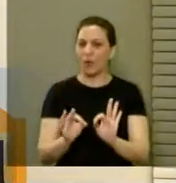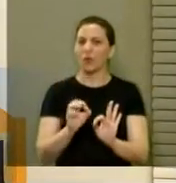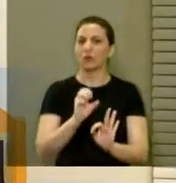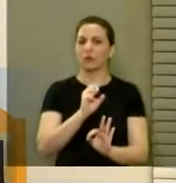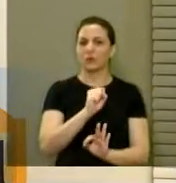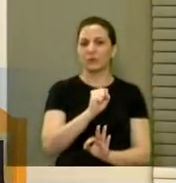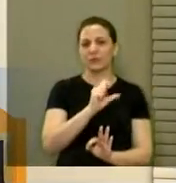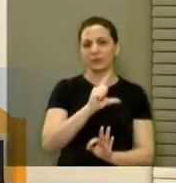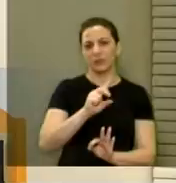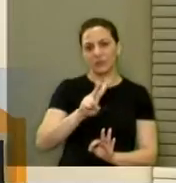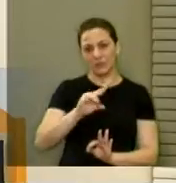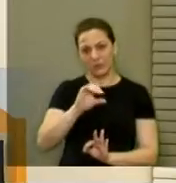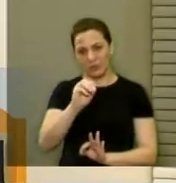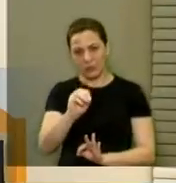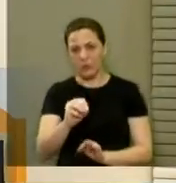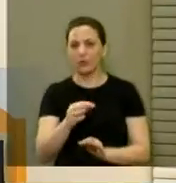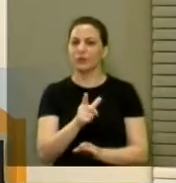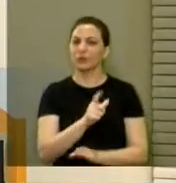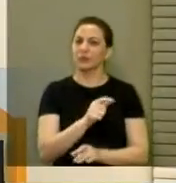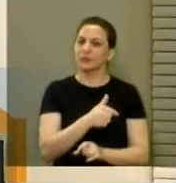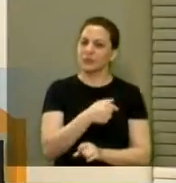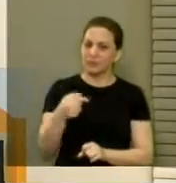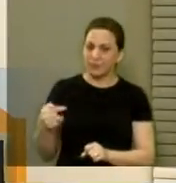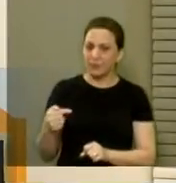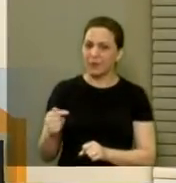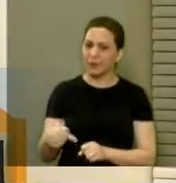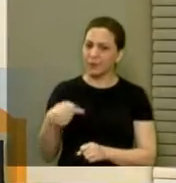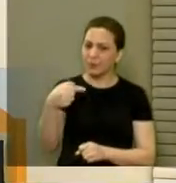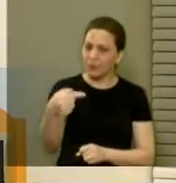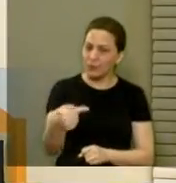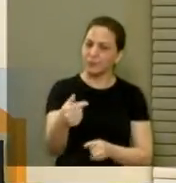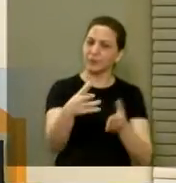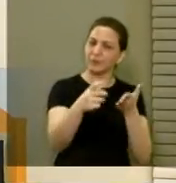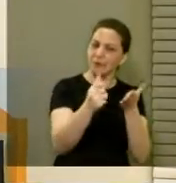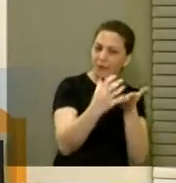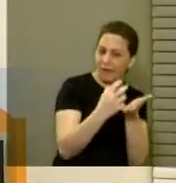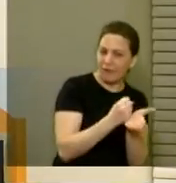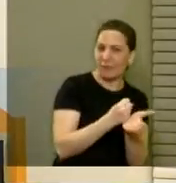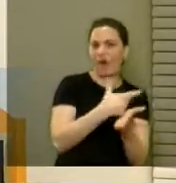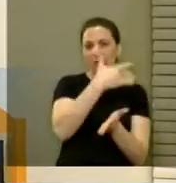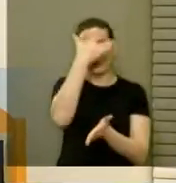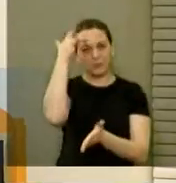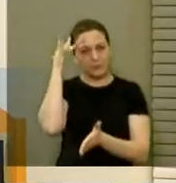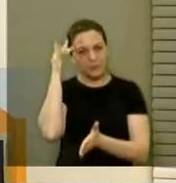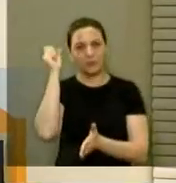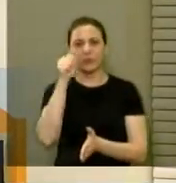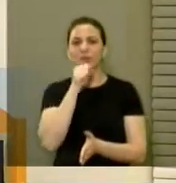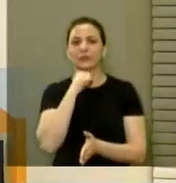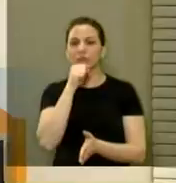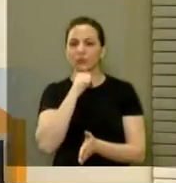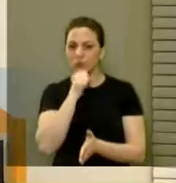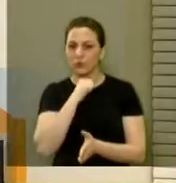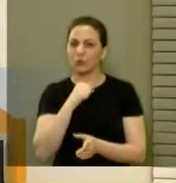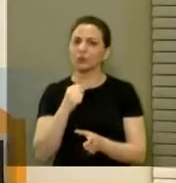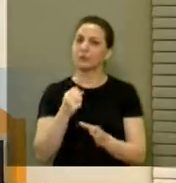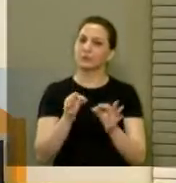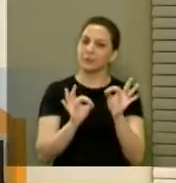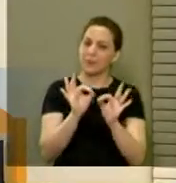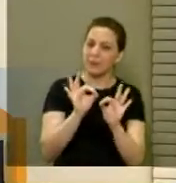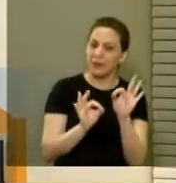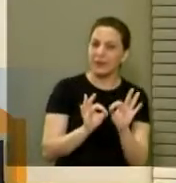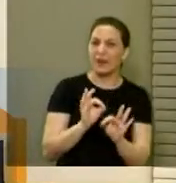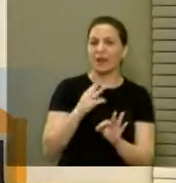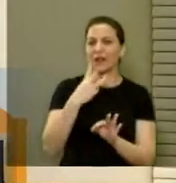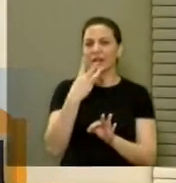sinalizou que a partir da semana que vem já estará fazendo o cadastro duas pessoas idosas para que seja confeccionado no